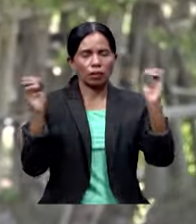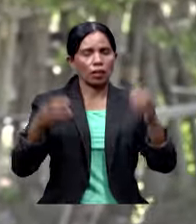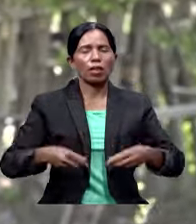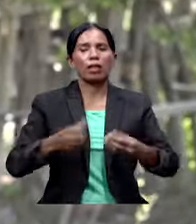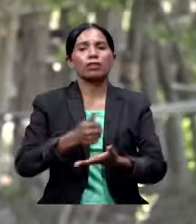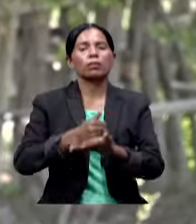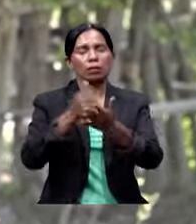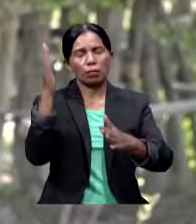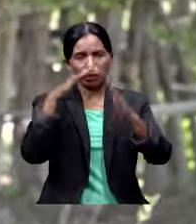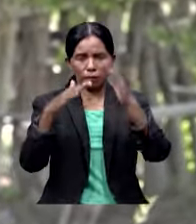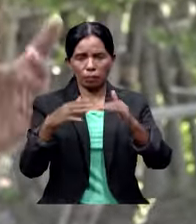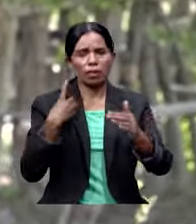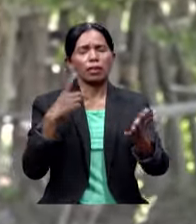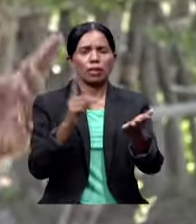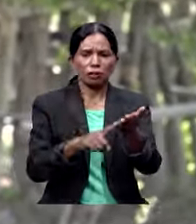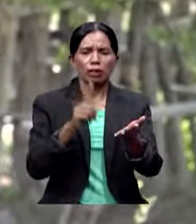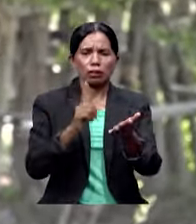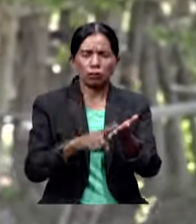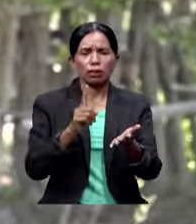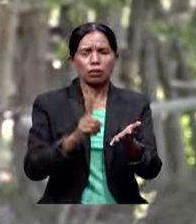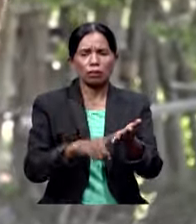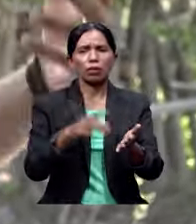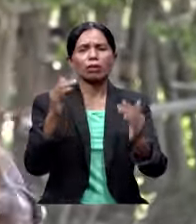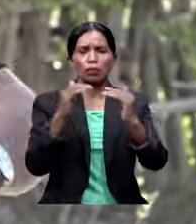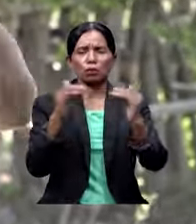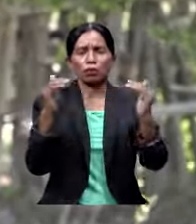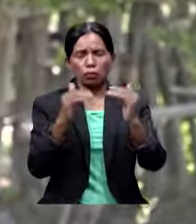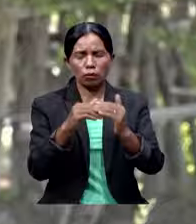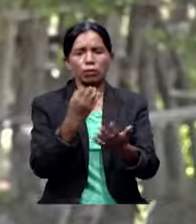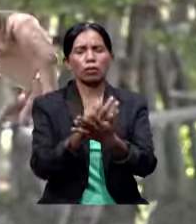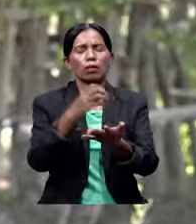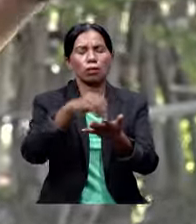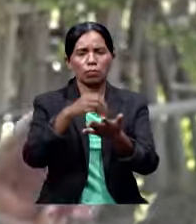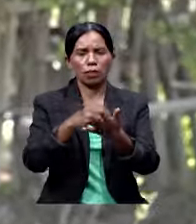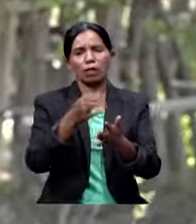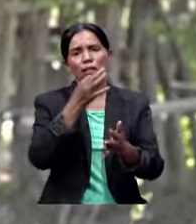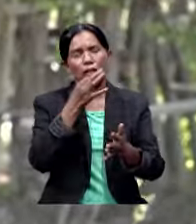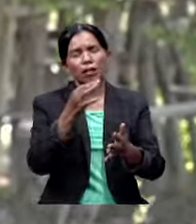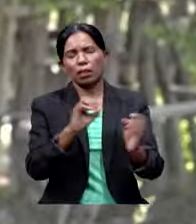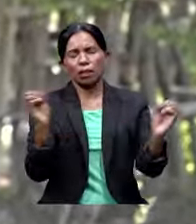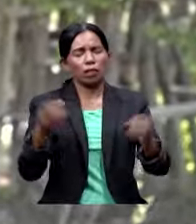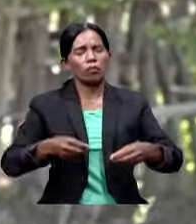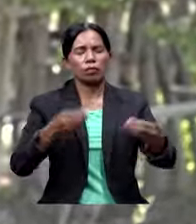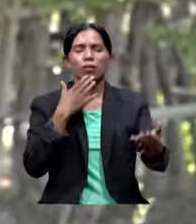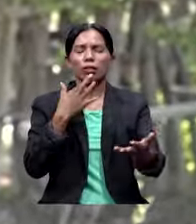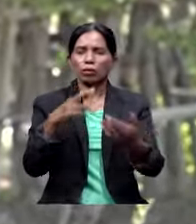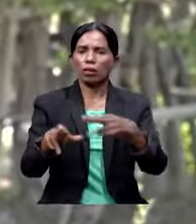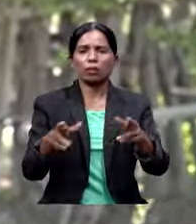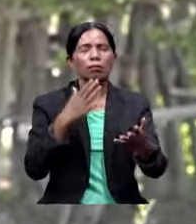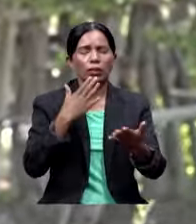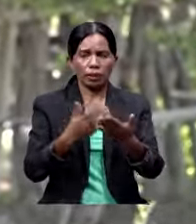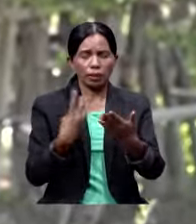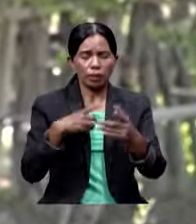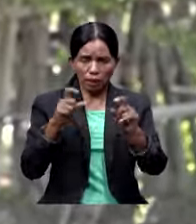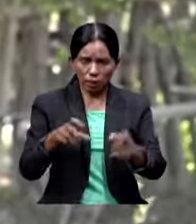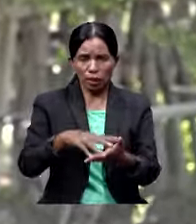problema. Ita debat debat debat seminario seminario orsamento turen ba hang him la fosu lu sama. Ita tenki ona aprendi